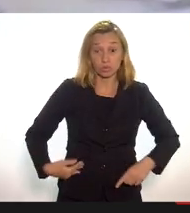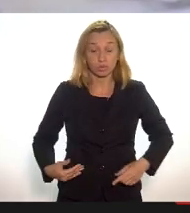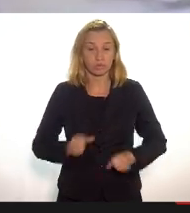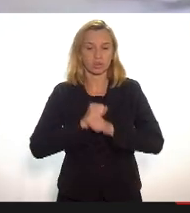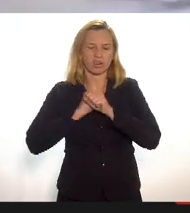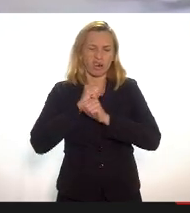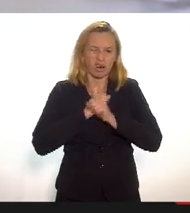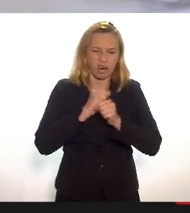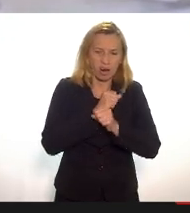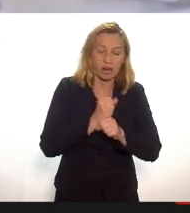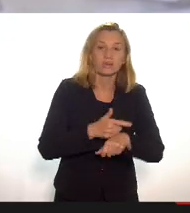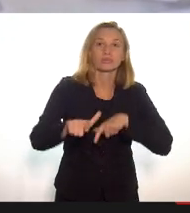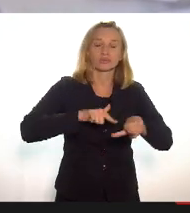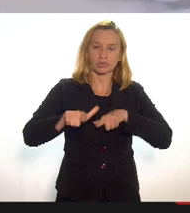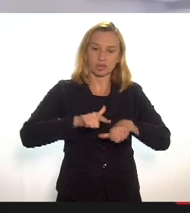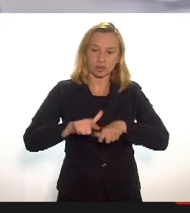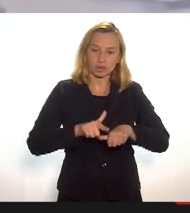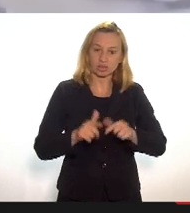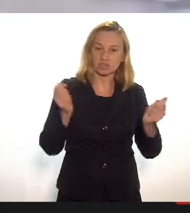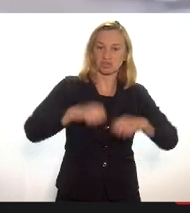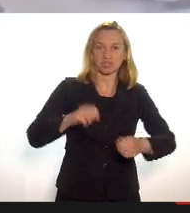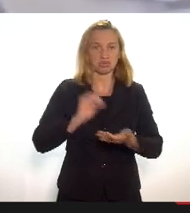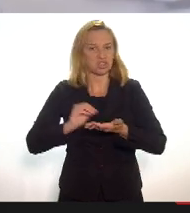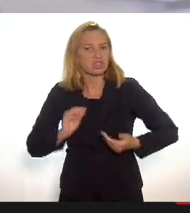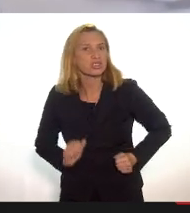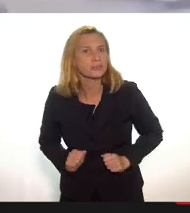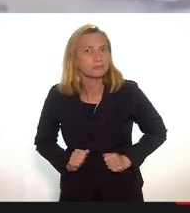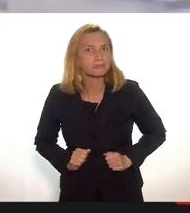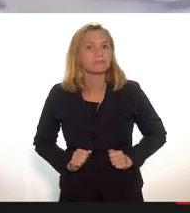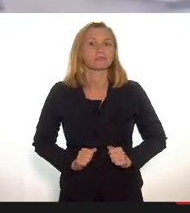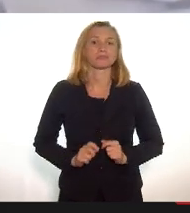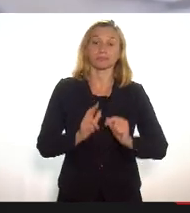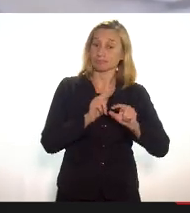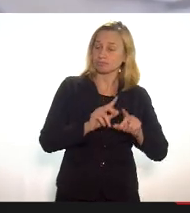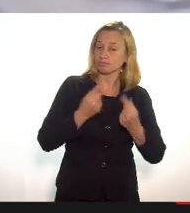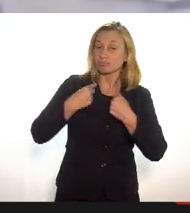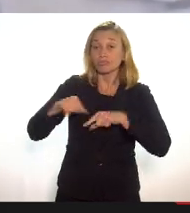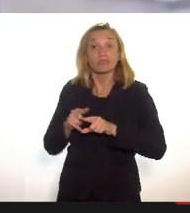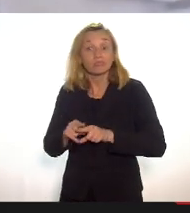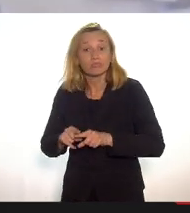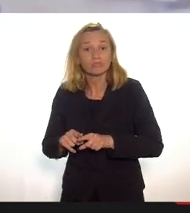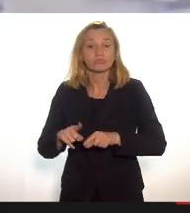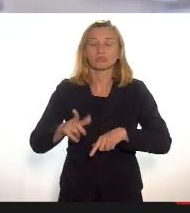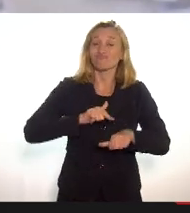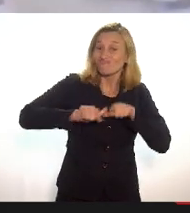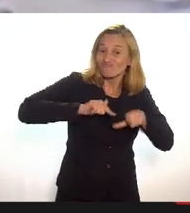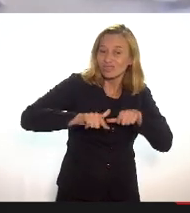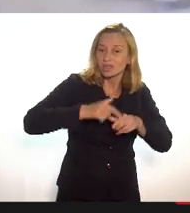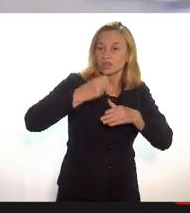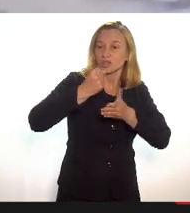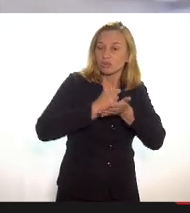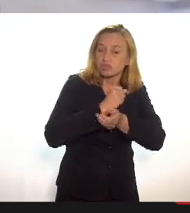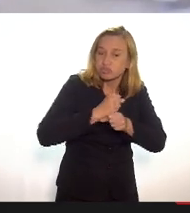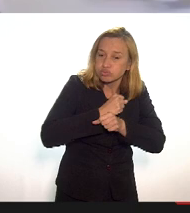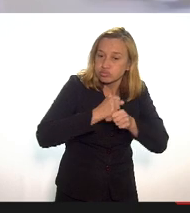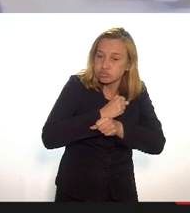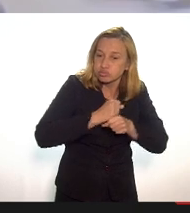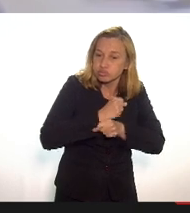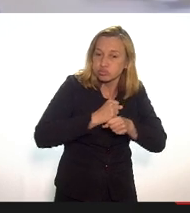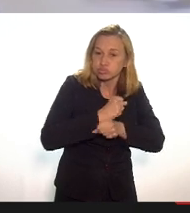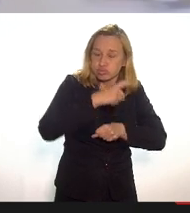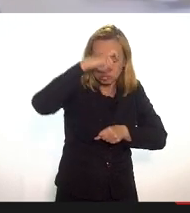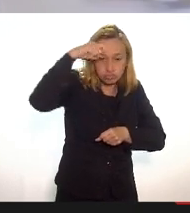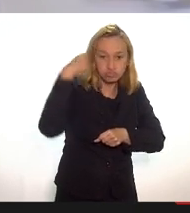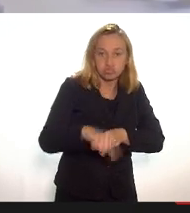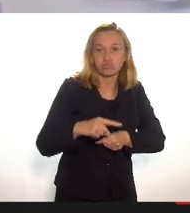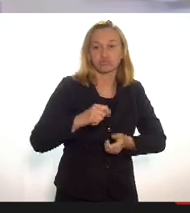anos todos nas unidades federais fossem incompetentes e incapazes. Pelo contrário, trabalharam e deram seu sangue só durante esses anos